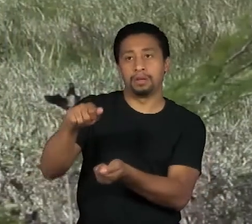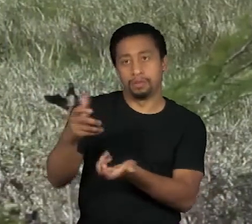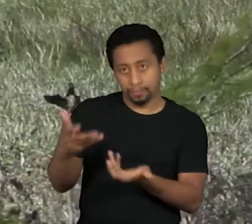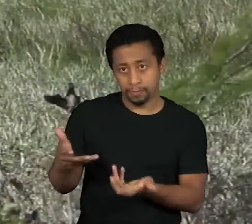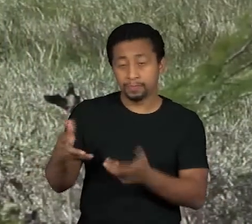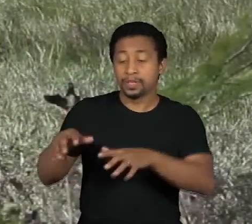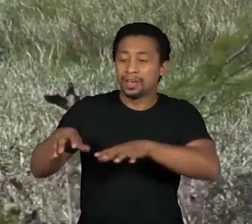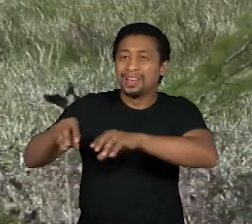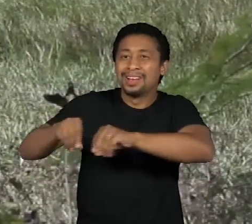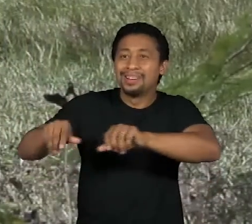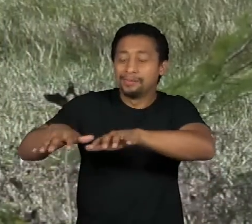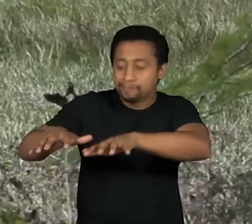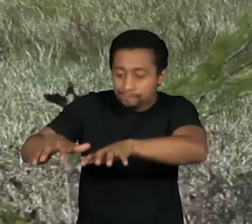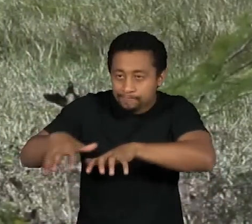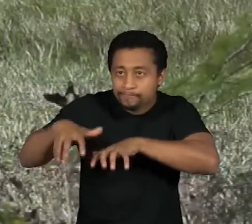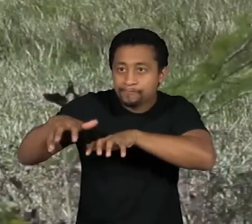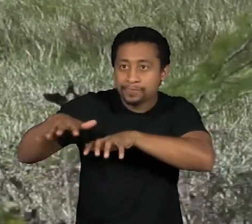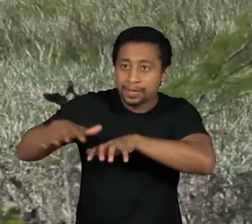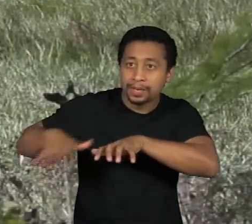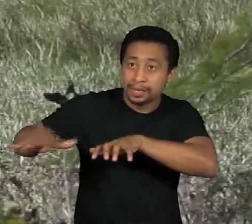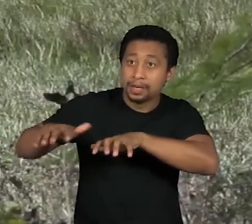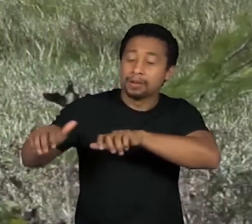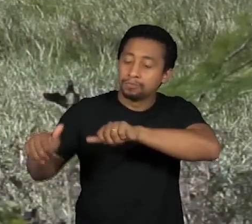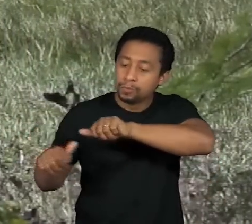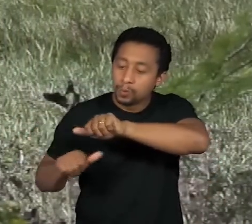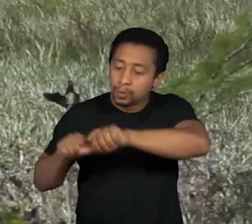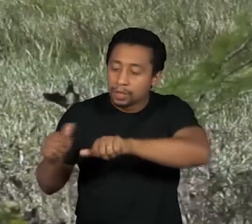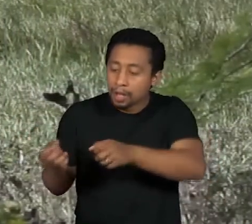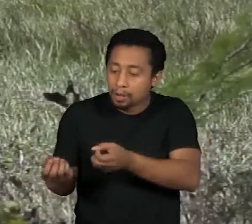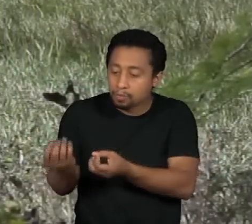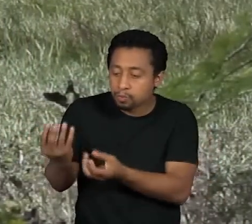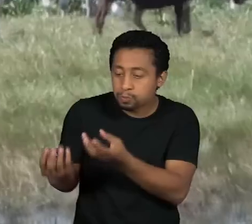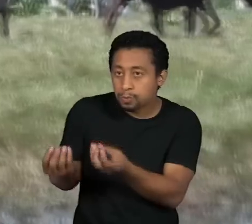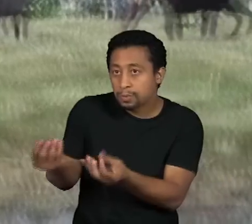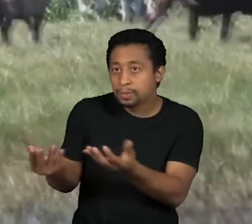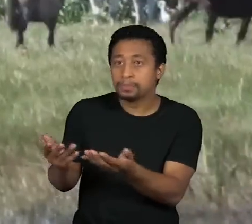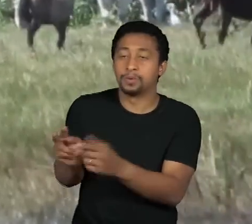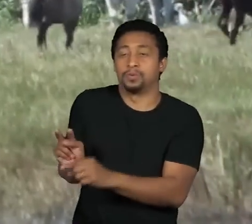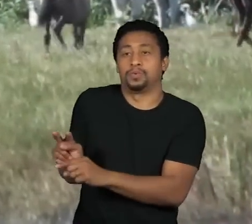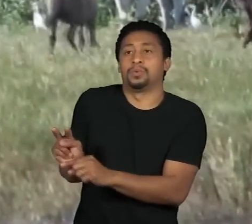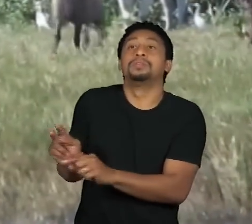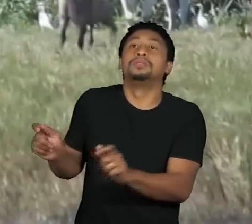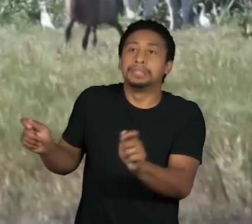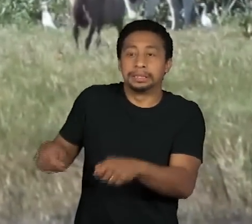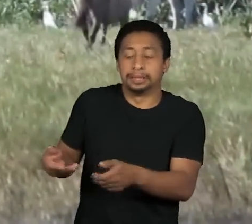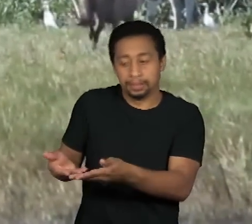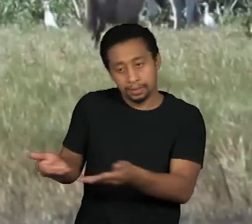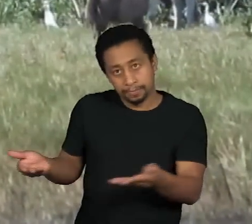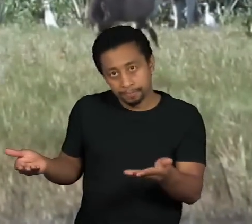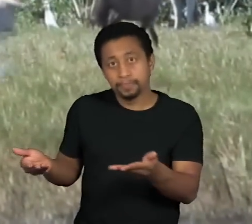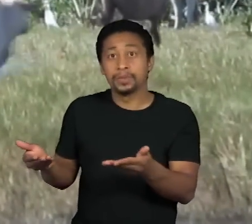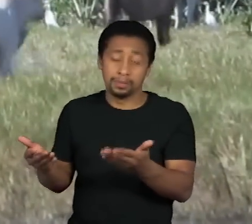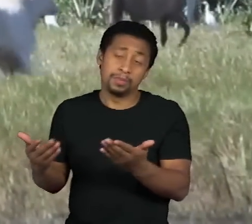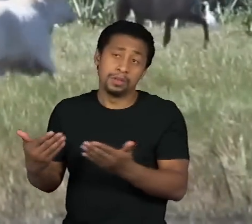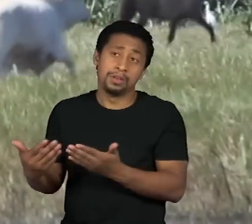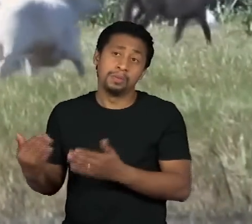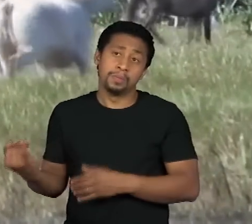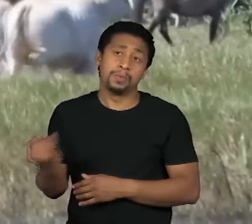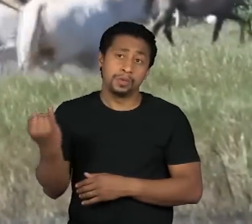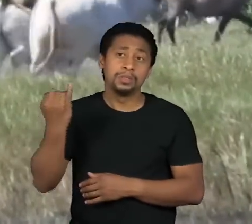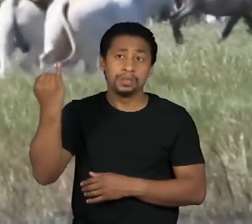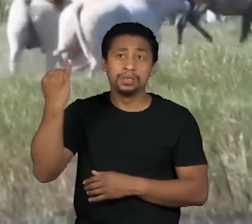integração lavoura, pecuária e floresta. Então, você reintroduzir o componente arbóreo no sistema, que tem um papel muito importante na